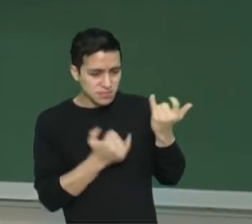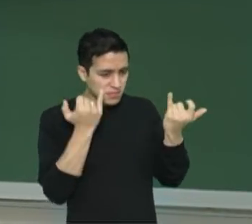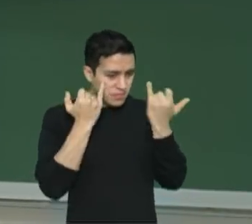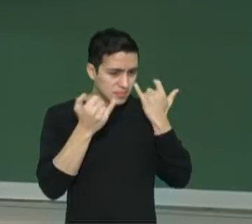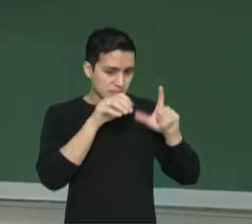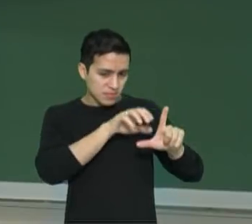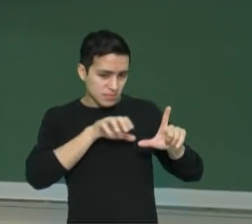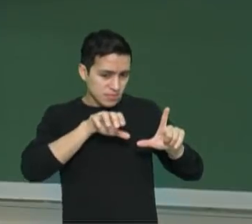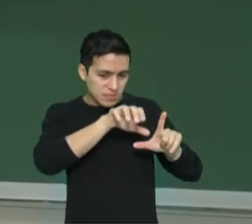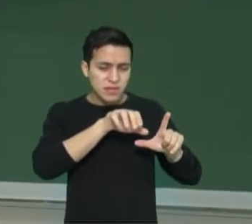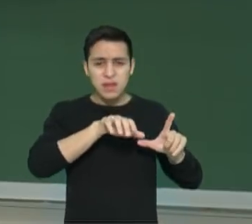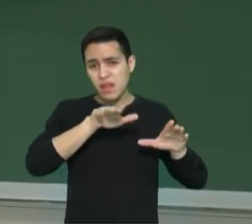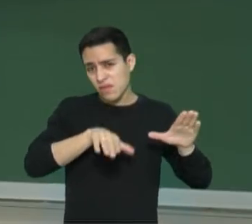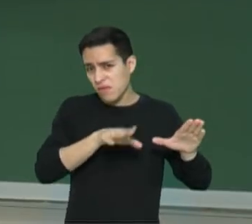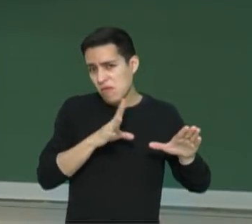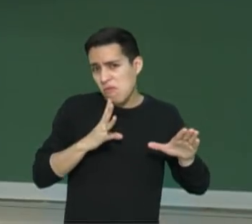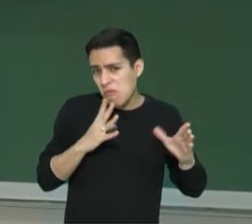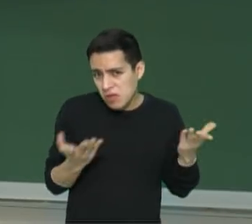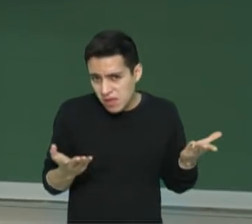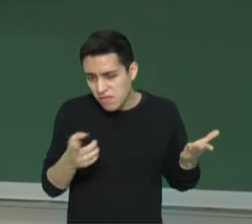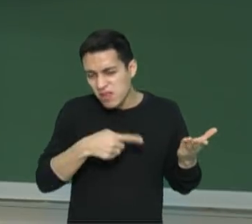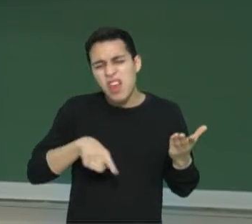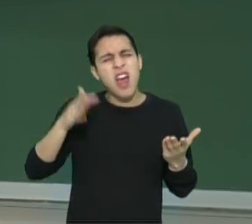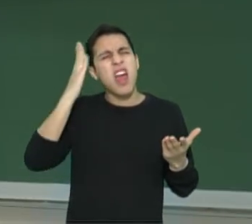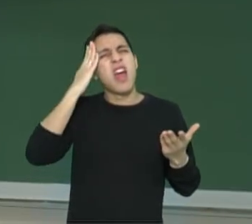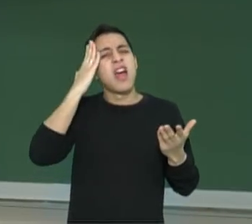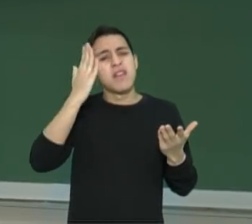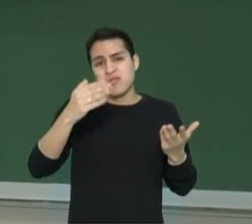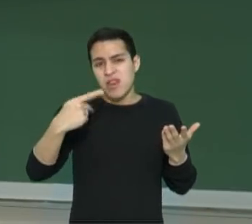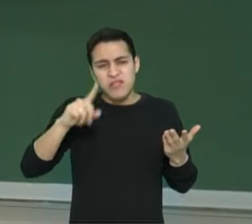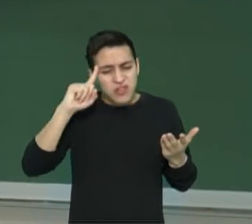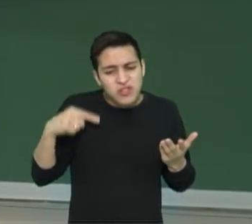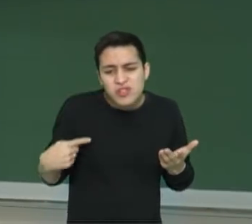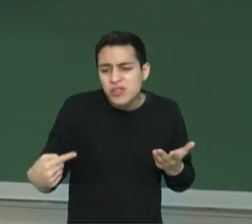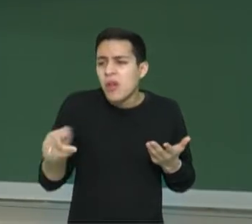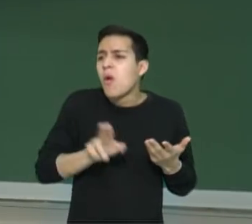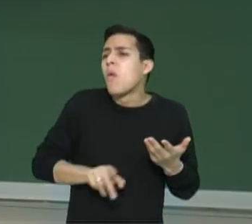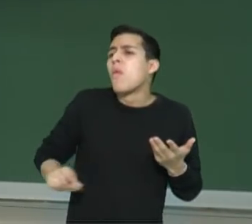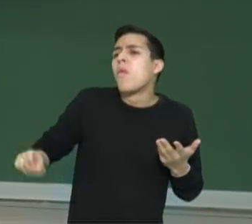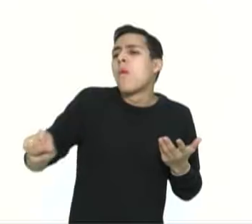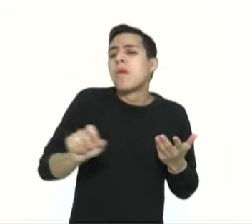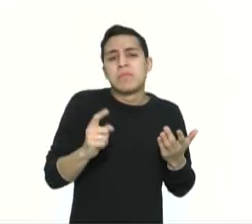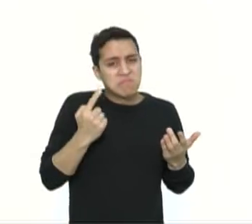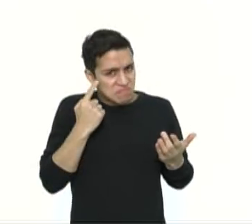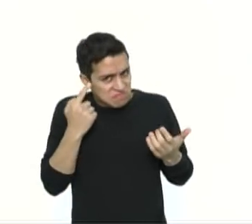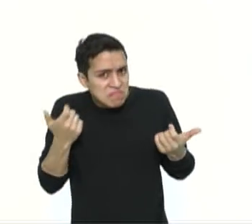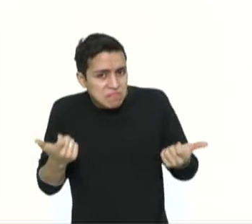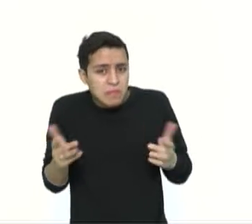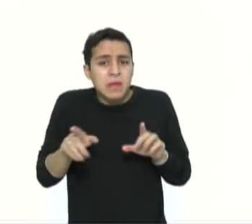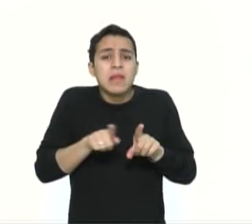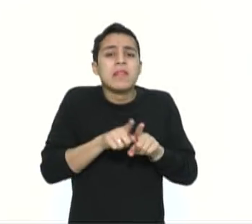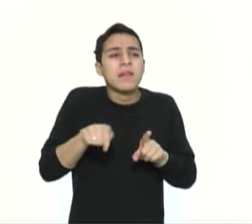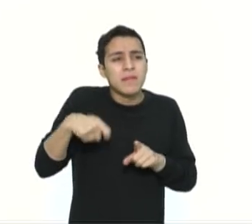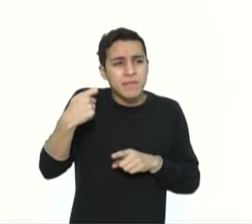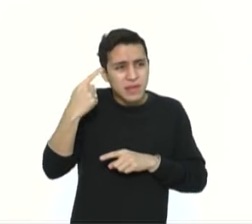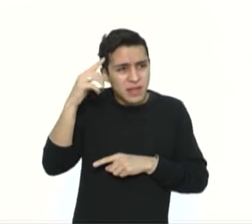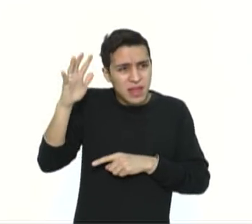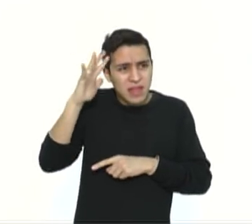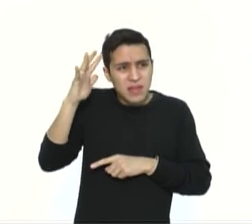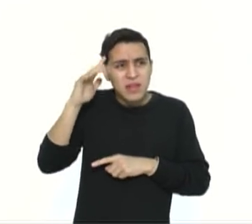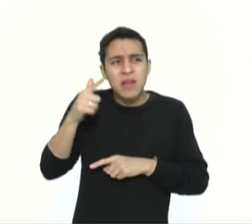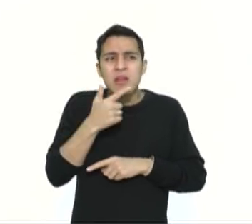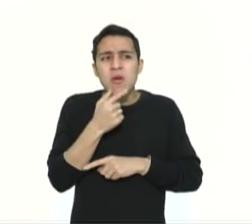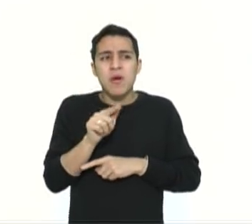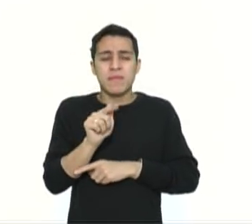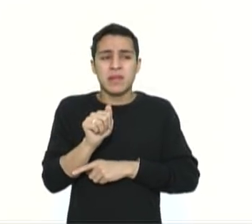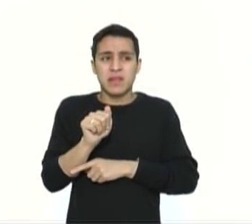você conheça, já tinha isso aí no teu repertório, do teu dia a dia. Nós também pensamos a teoria do Gardner, para a